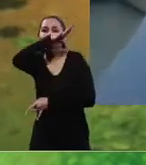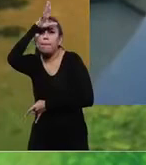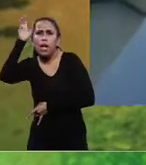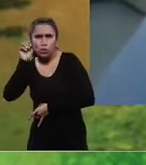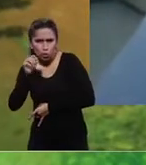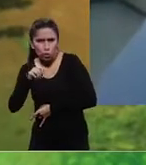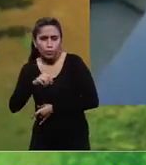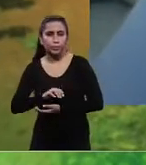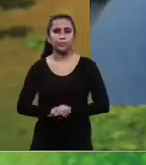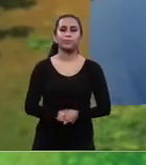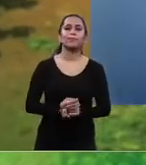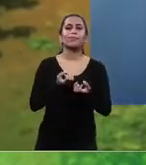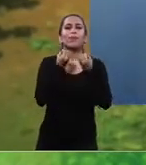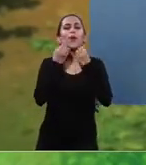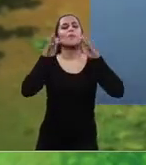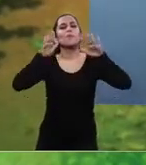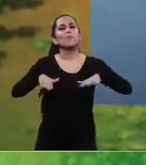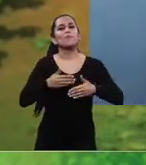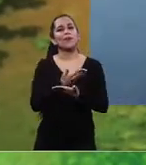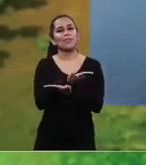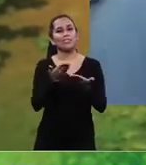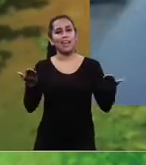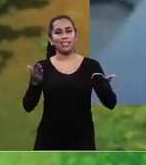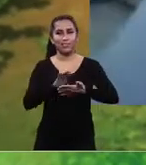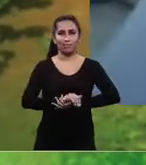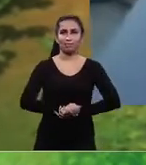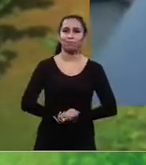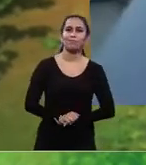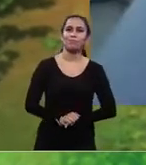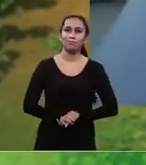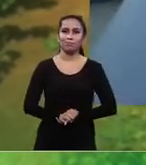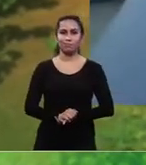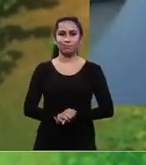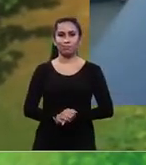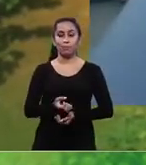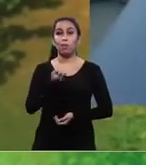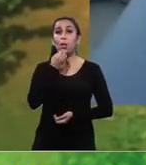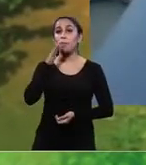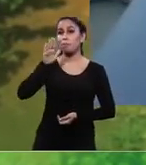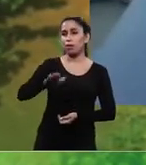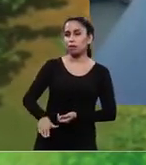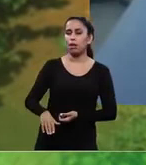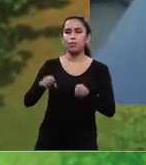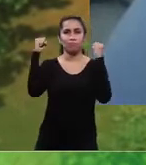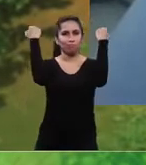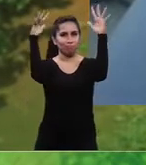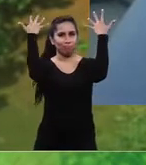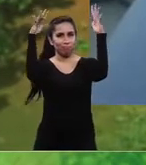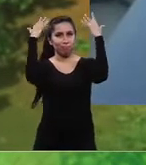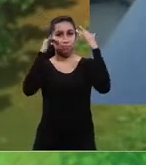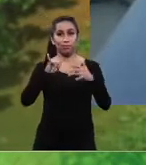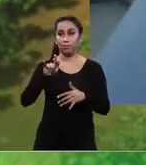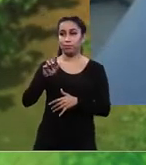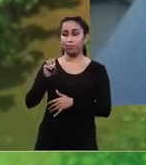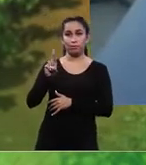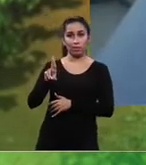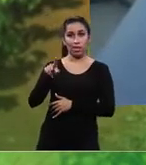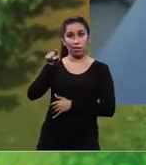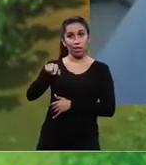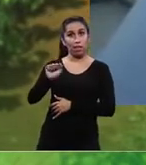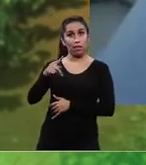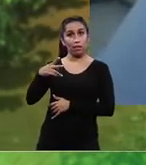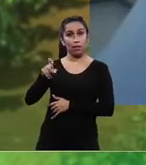Boa tarde, Pedro. Paco. Boa tarde, Paco. Parabeniza aqui o Igor aí da